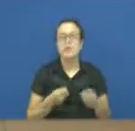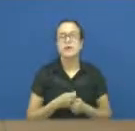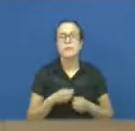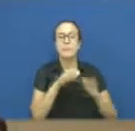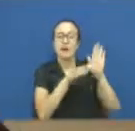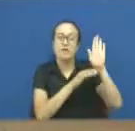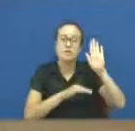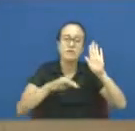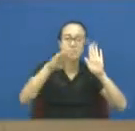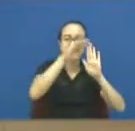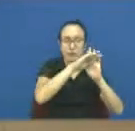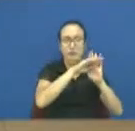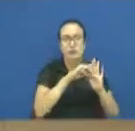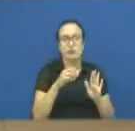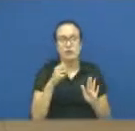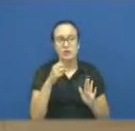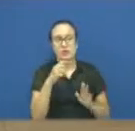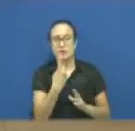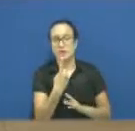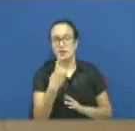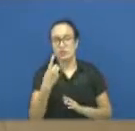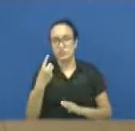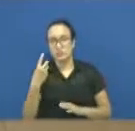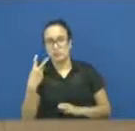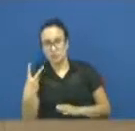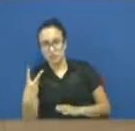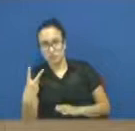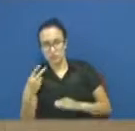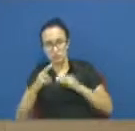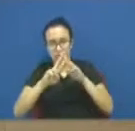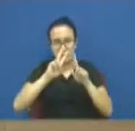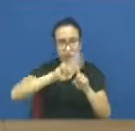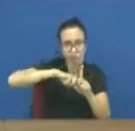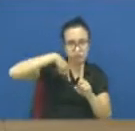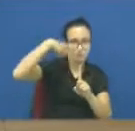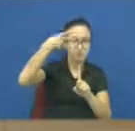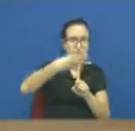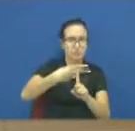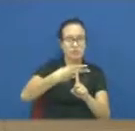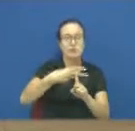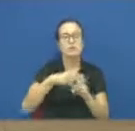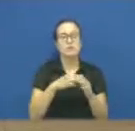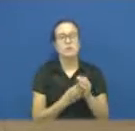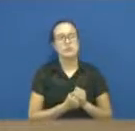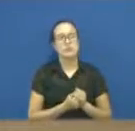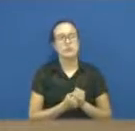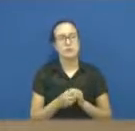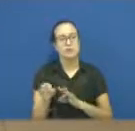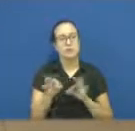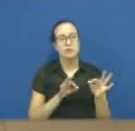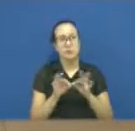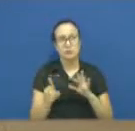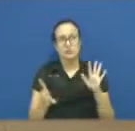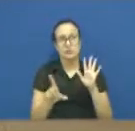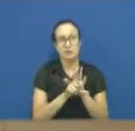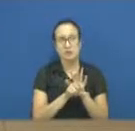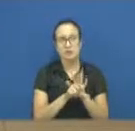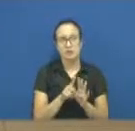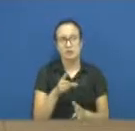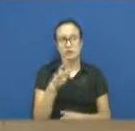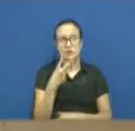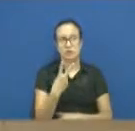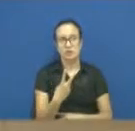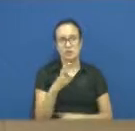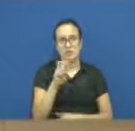para a apreciação, para a inversão de pauta e apreciação do projeto de lei 251,